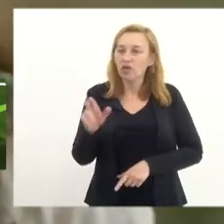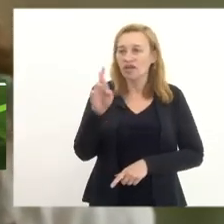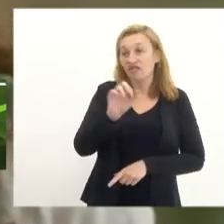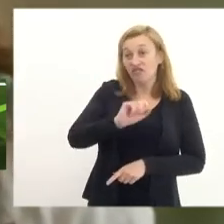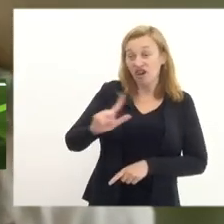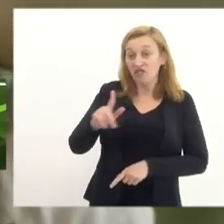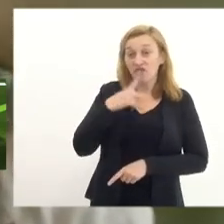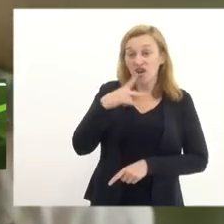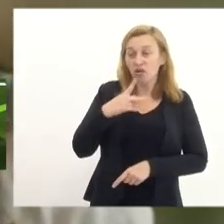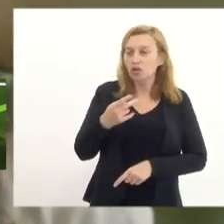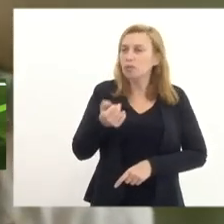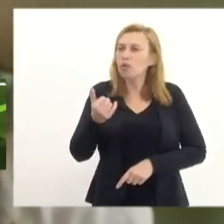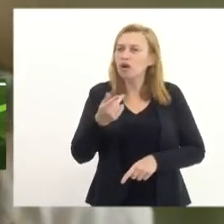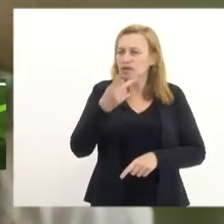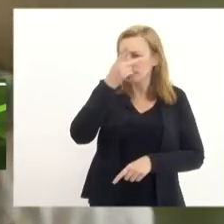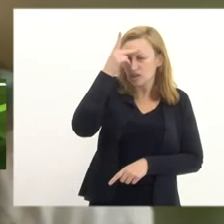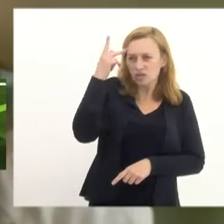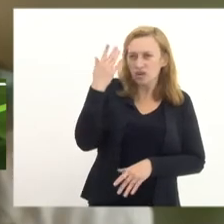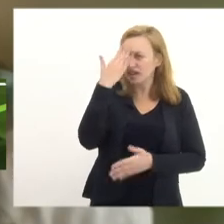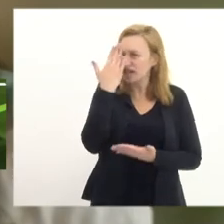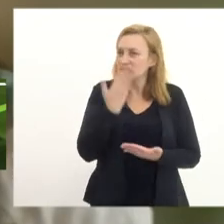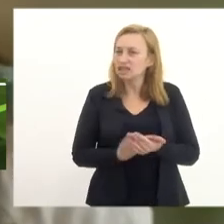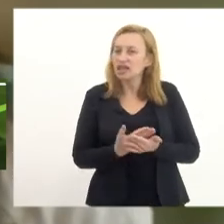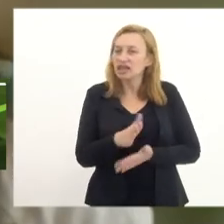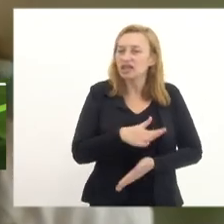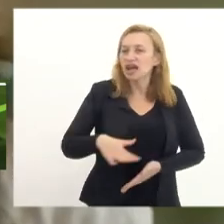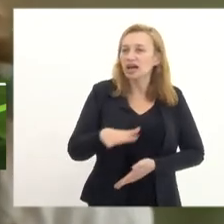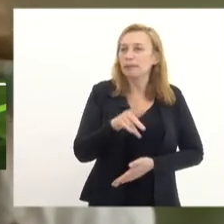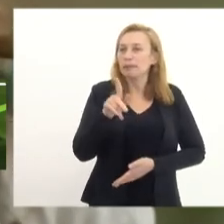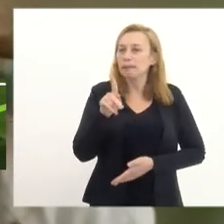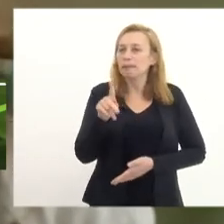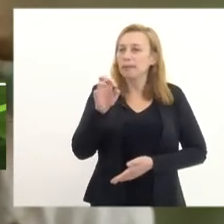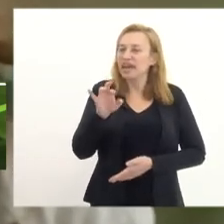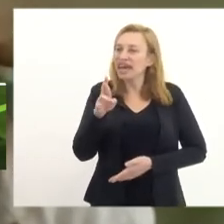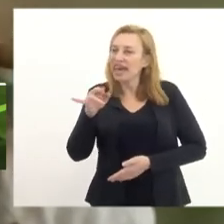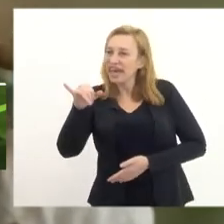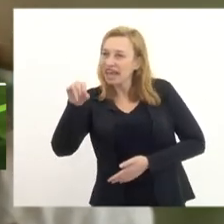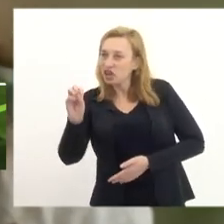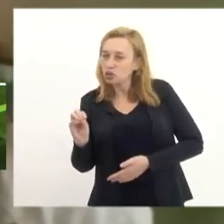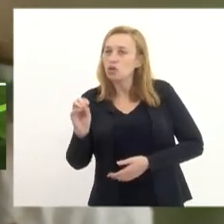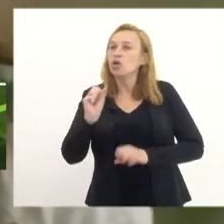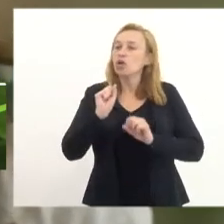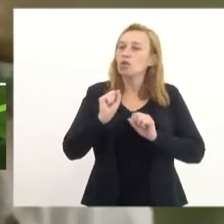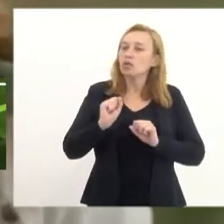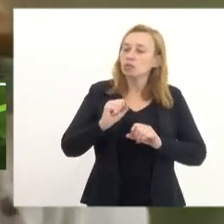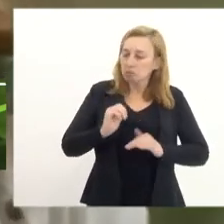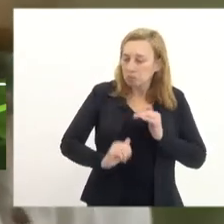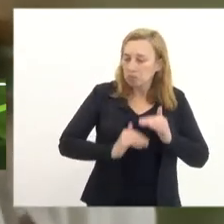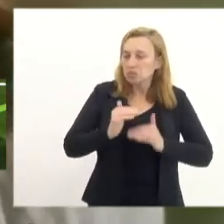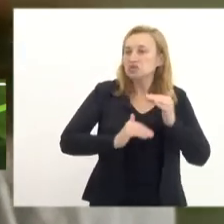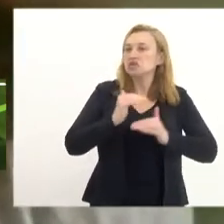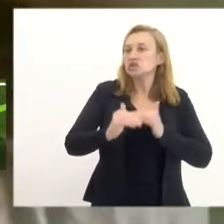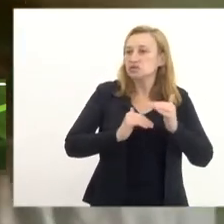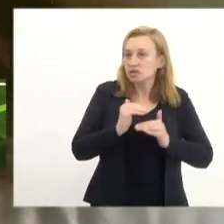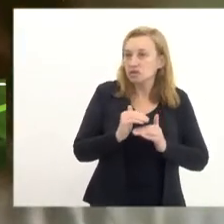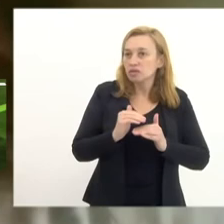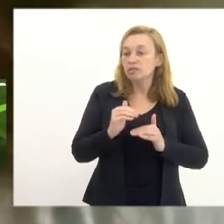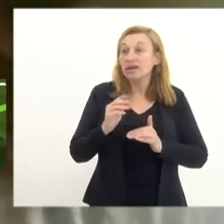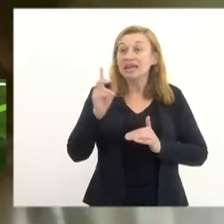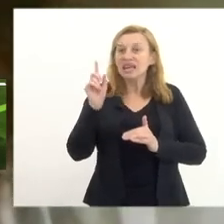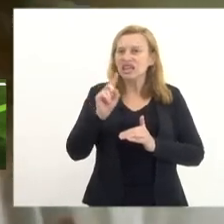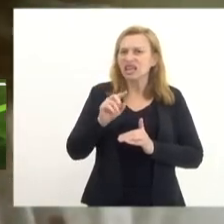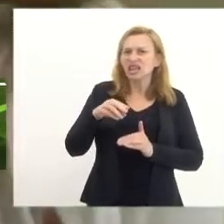de que muito pouca gente acreditava que o Campo de Peregrino fosse poder ser desenvolvido. Para quem não